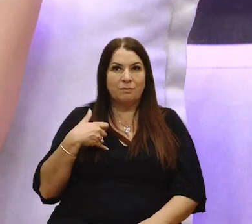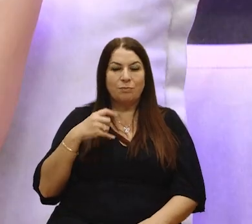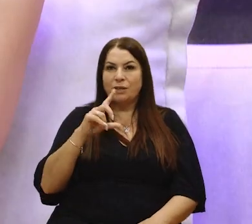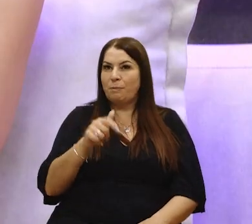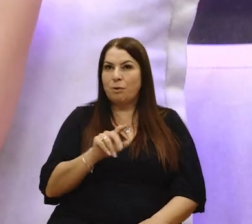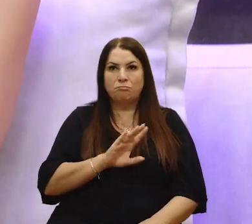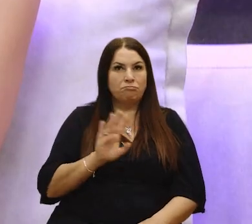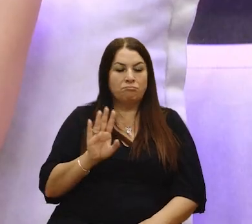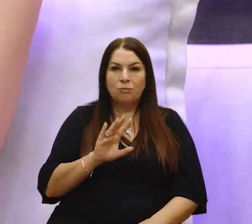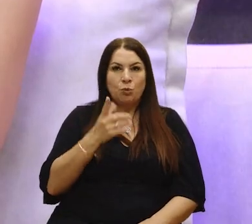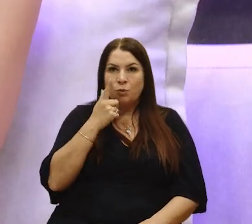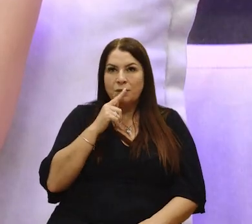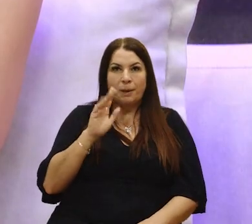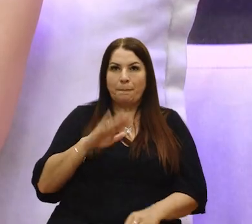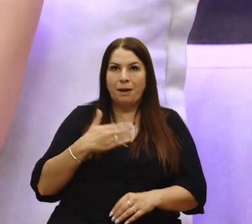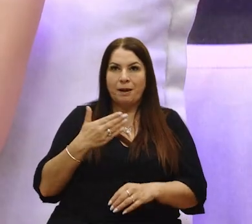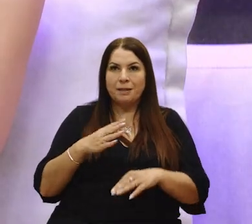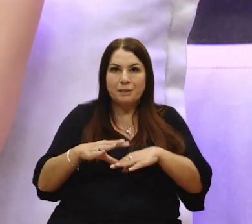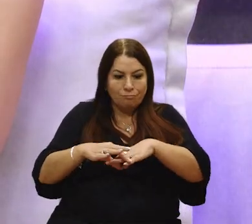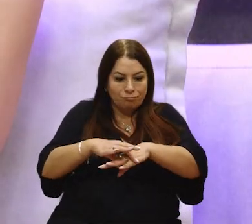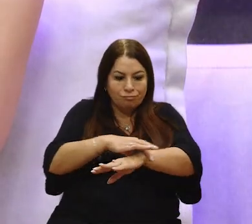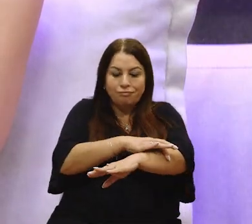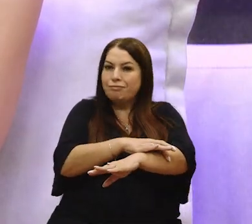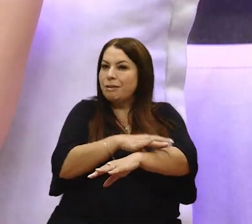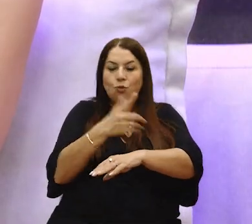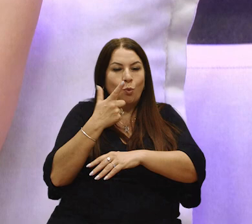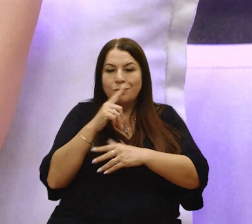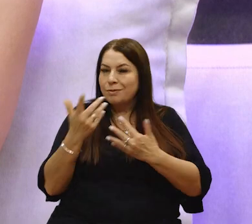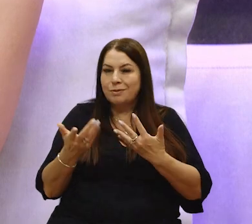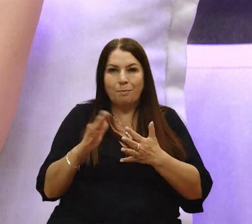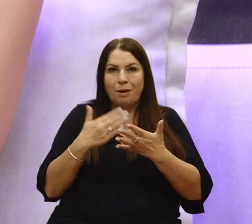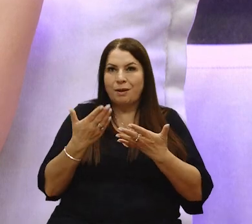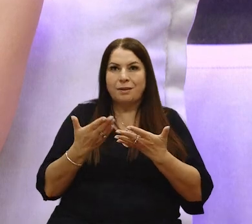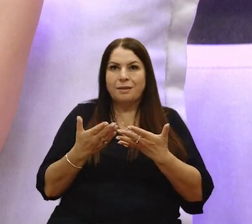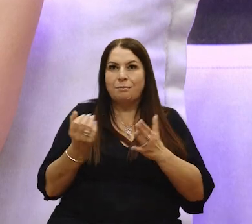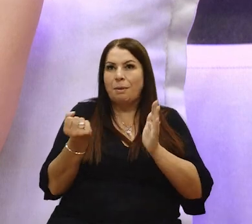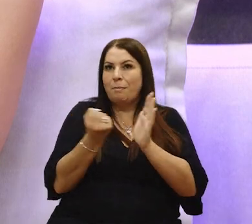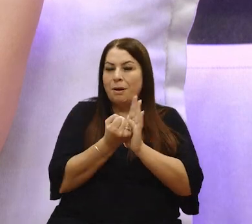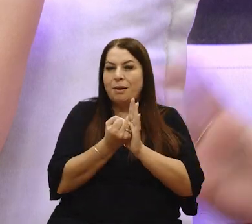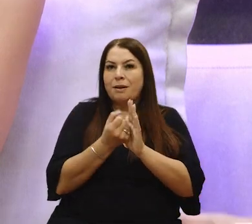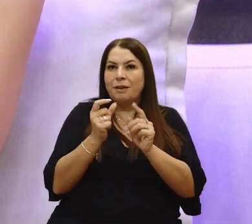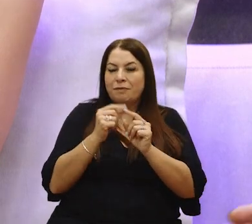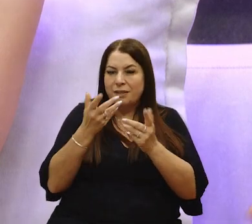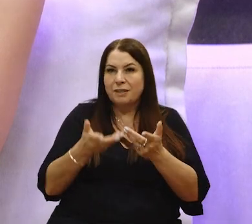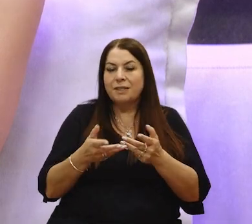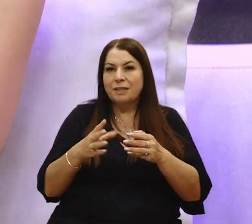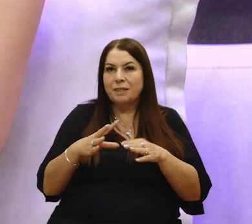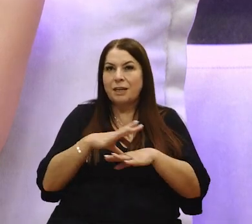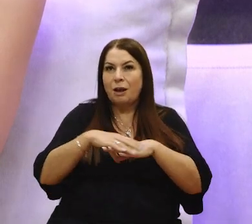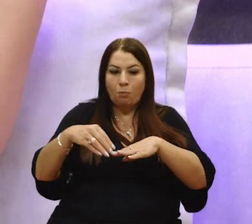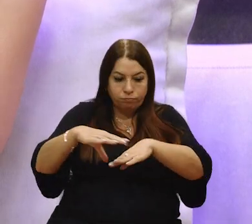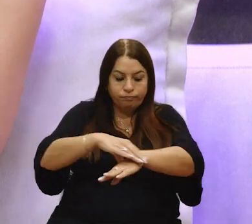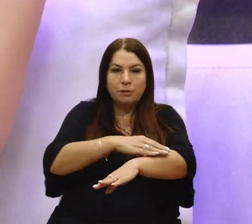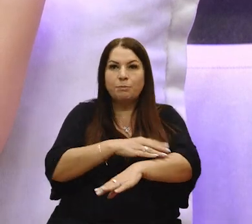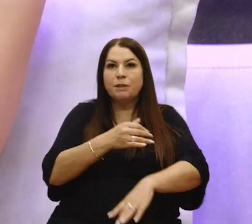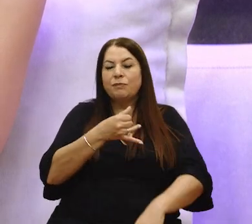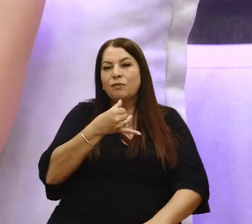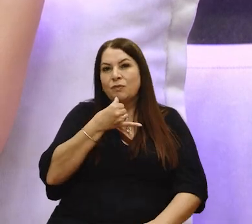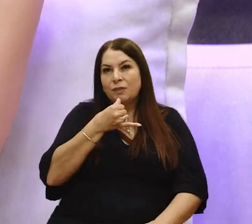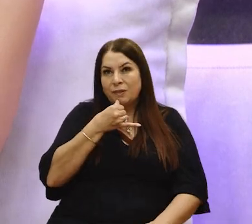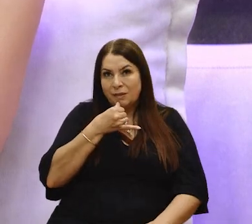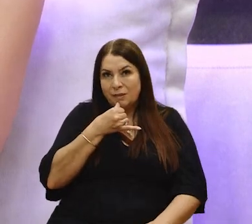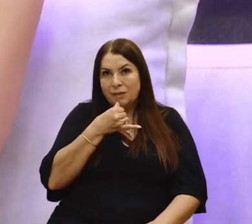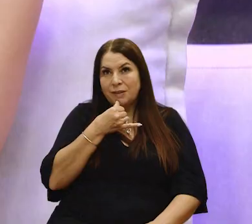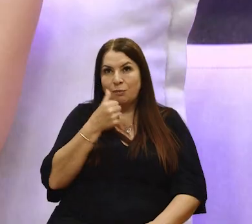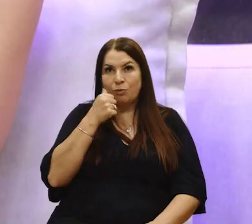tinha 15 anos, porque depois disso não entrou mais na minha perna, simplesmente não não tinha uma marca que fazia entrar. Então era algo